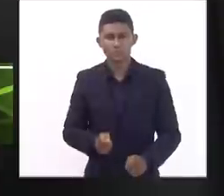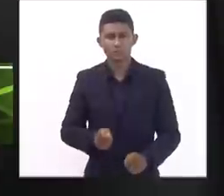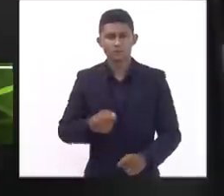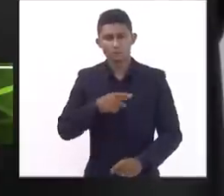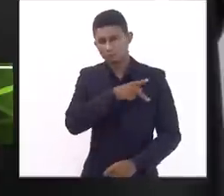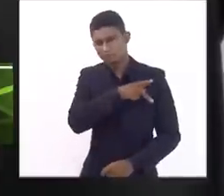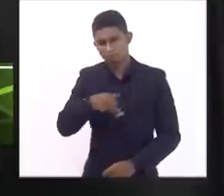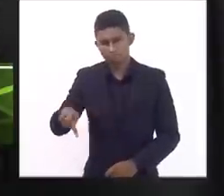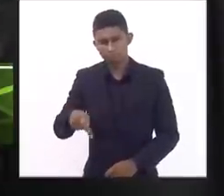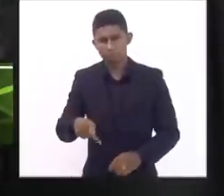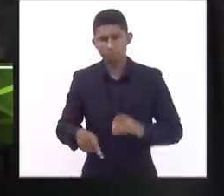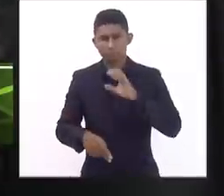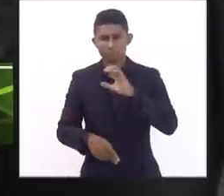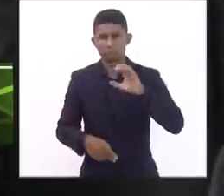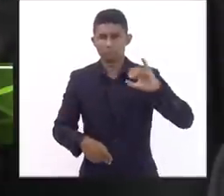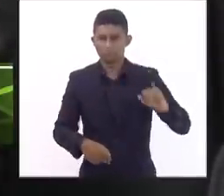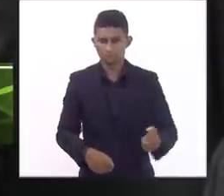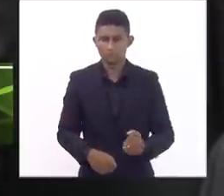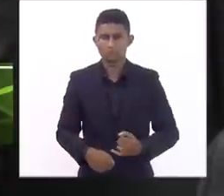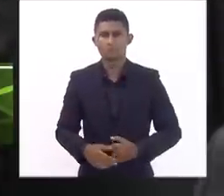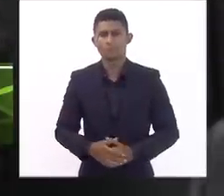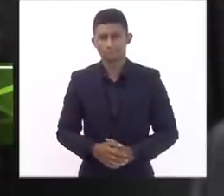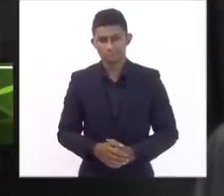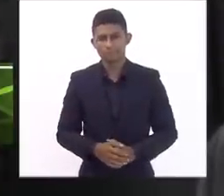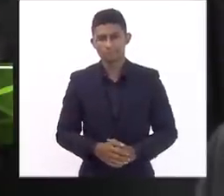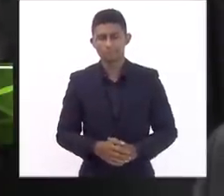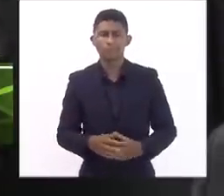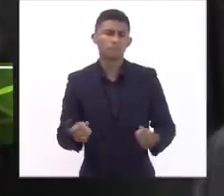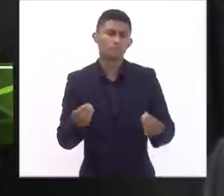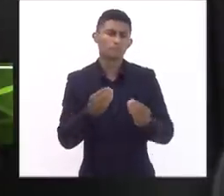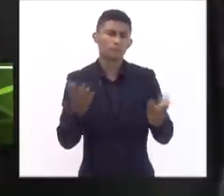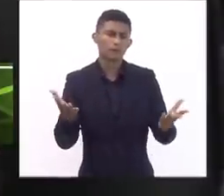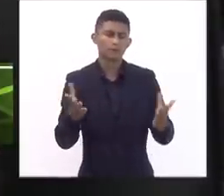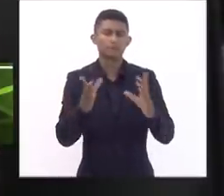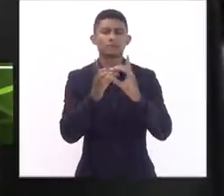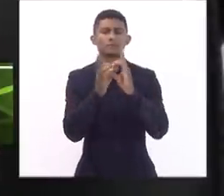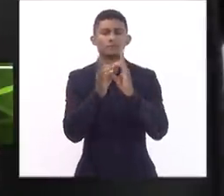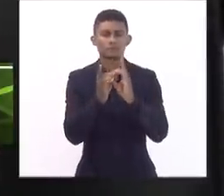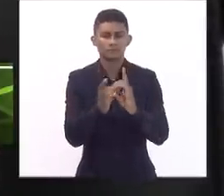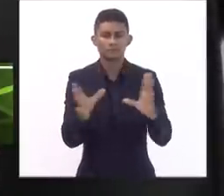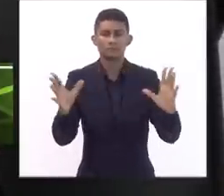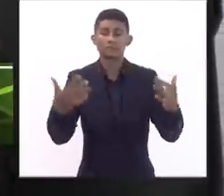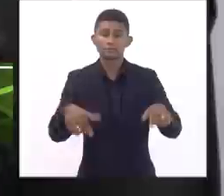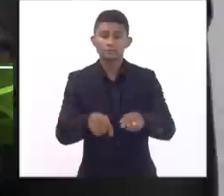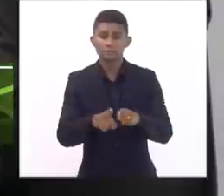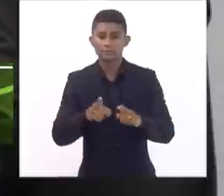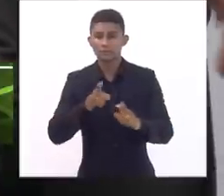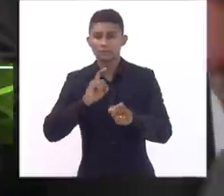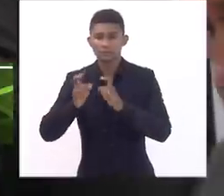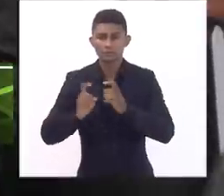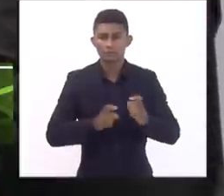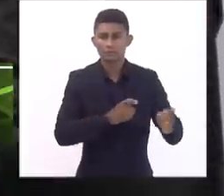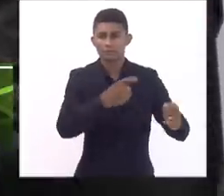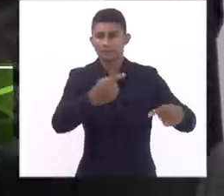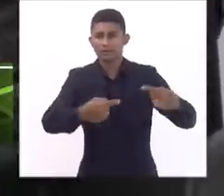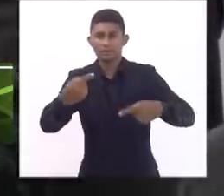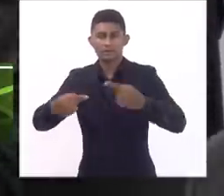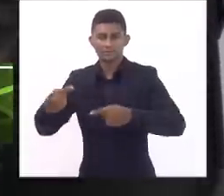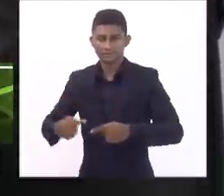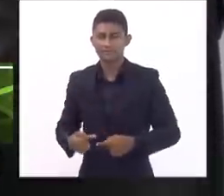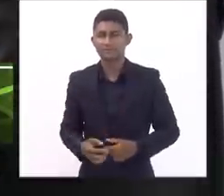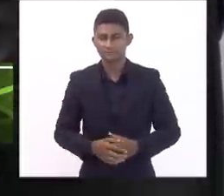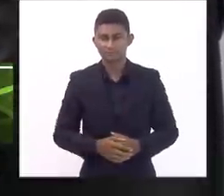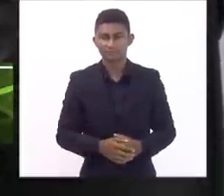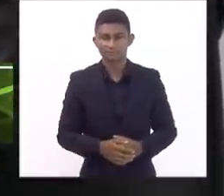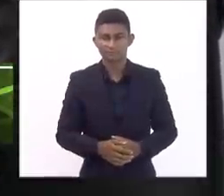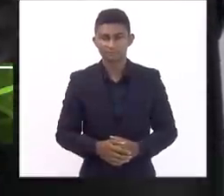presidente da CCJ, pela democracia e pela amplitude do debate democrático. Mesmo como líder do governo,